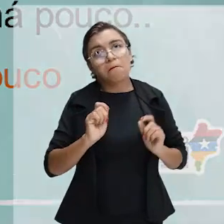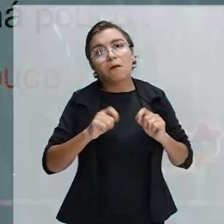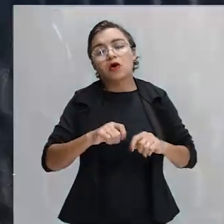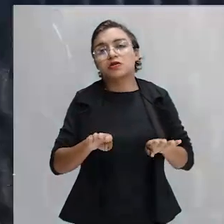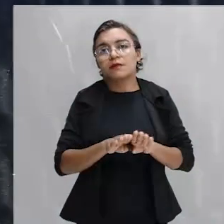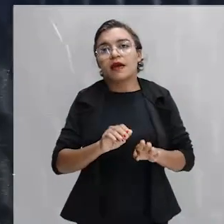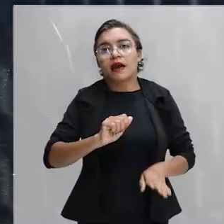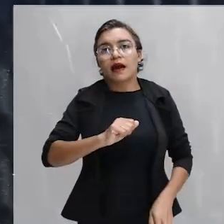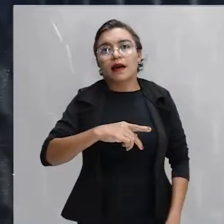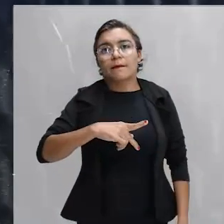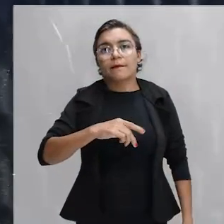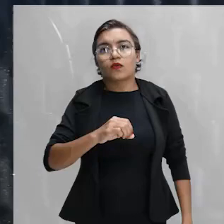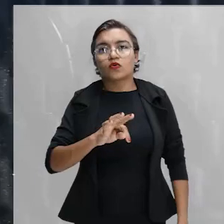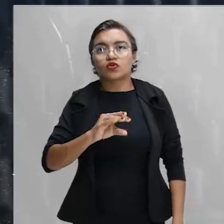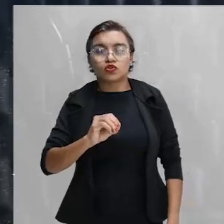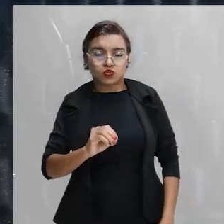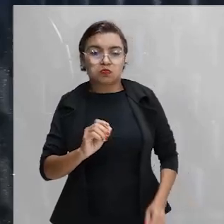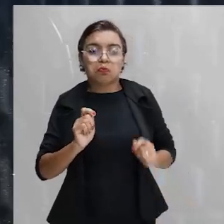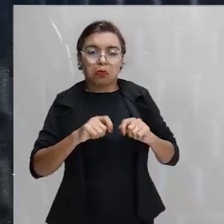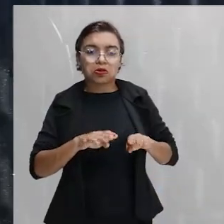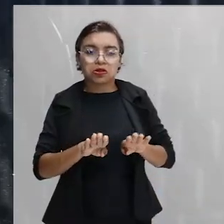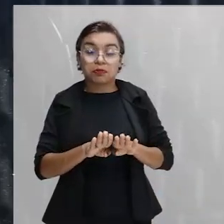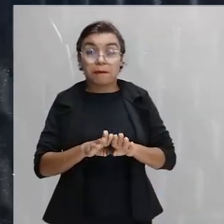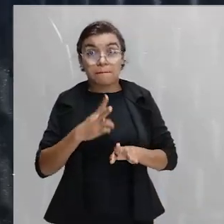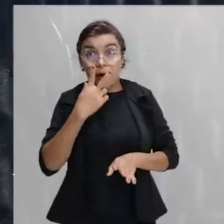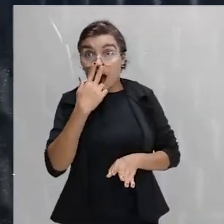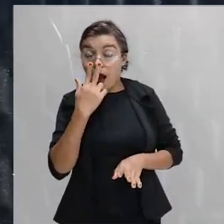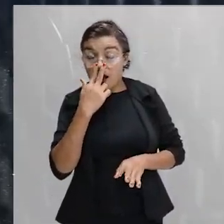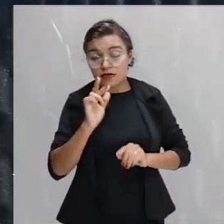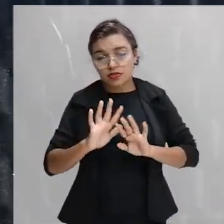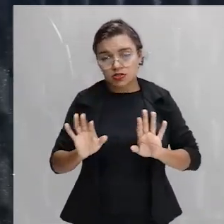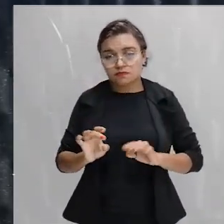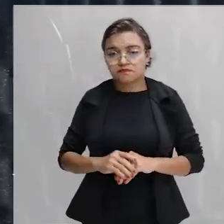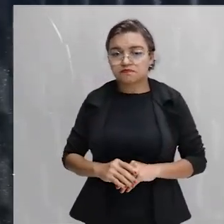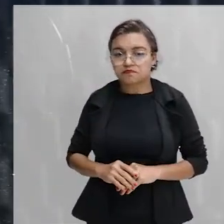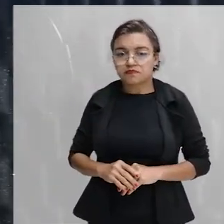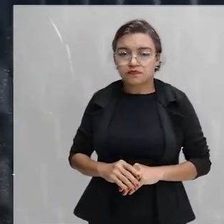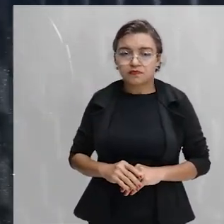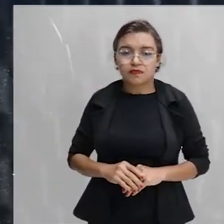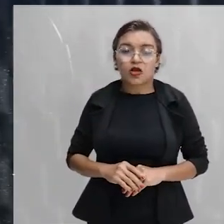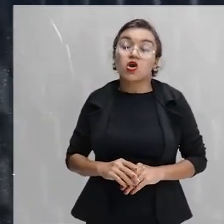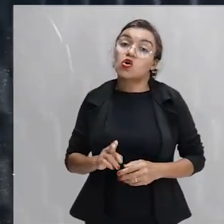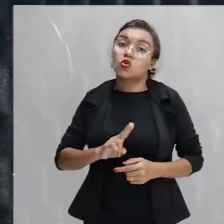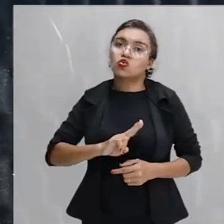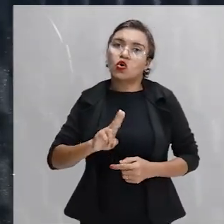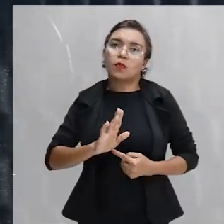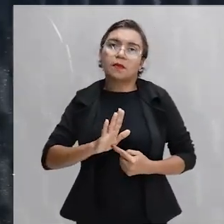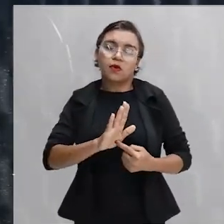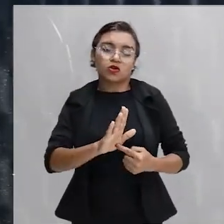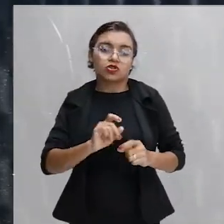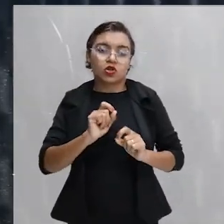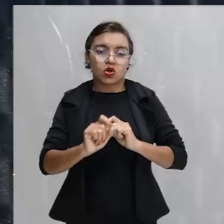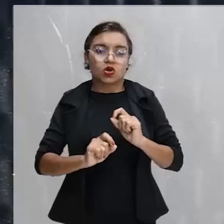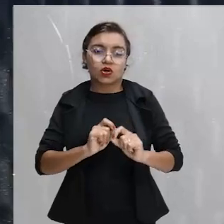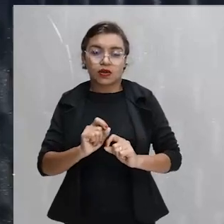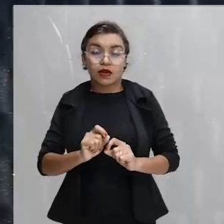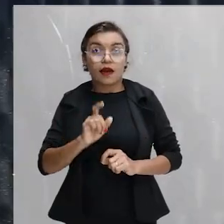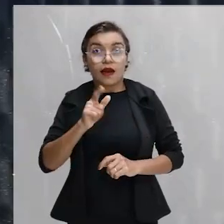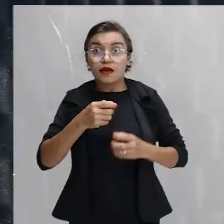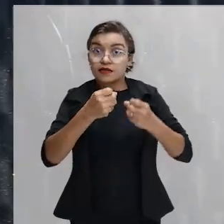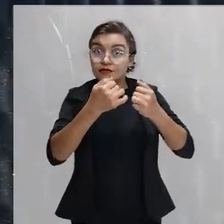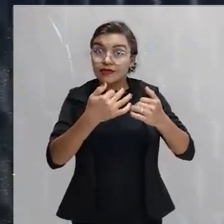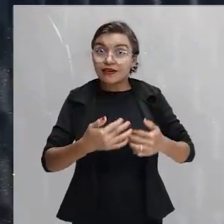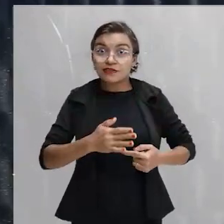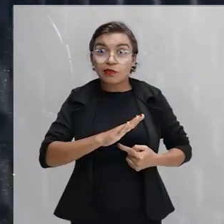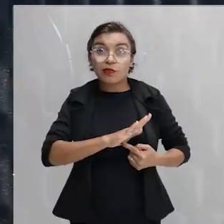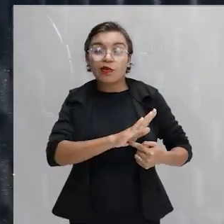tá, chuchus? As orações subordinadas explicativas, como o nome já indica, trazem uma explicação. Ou seja,